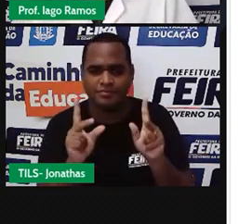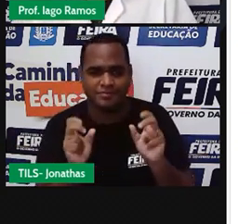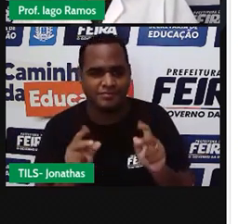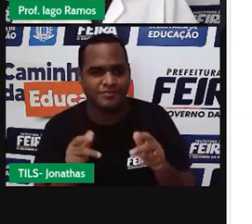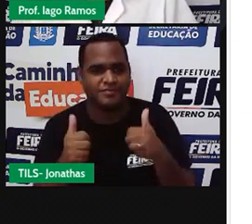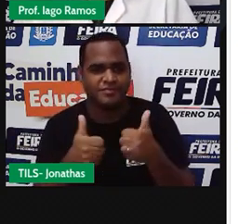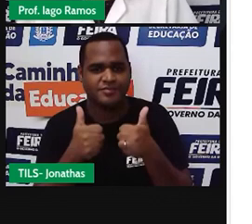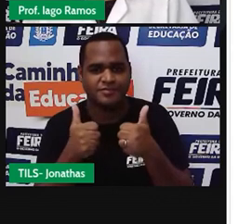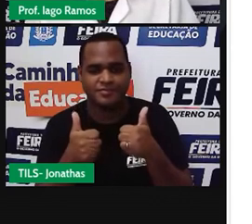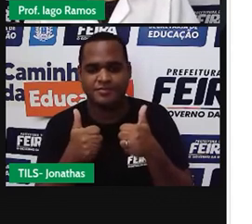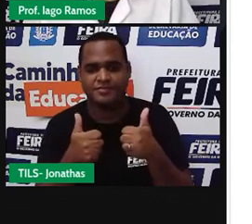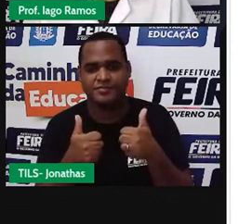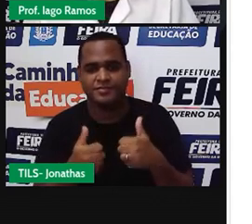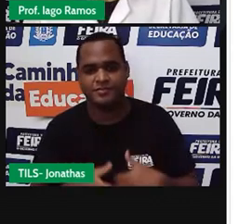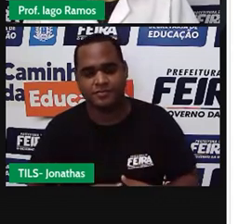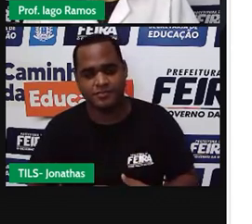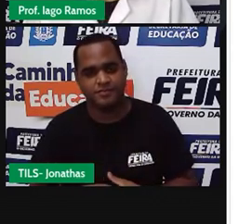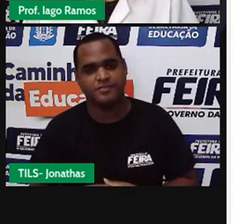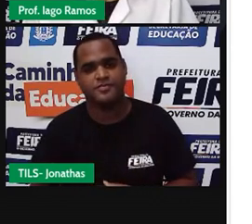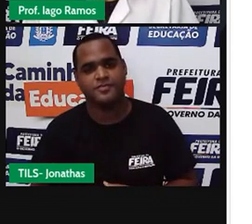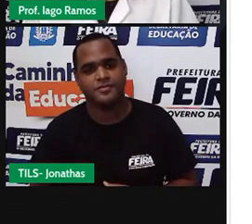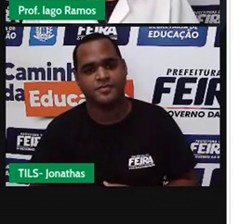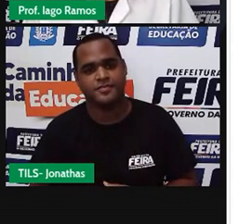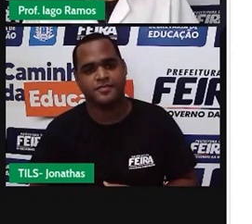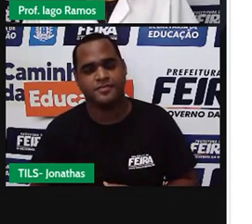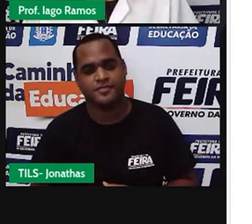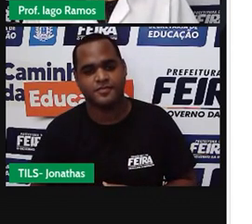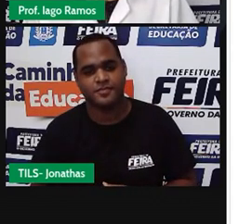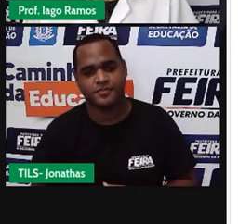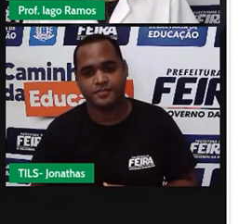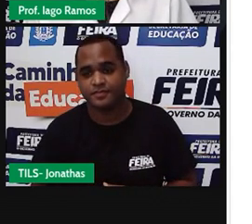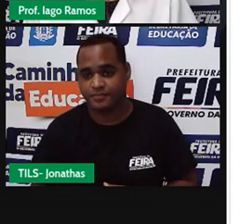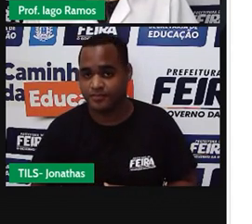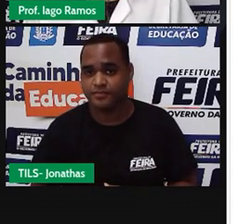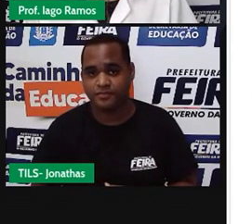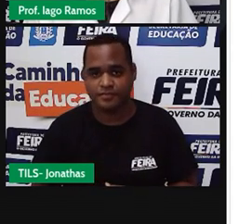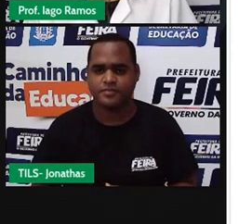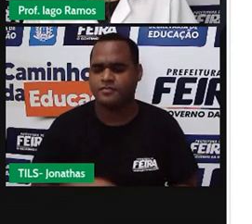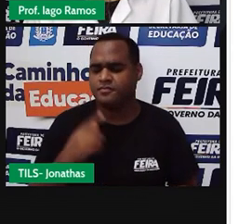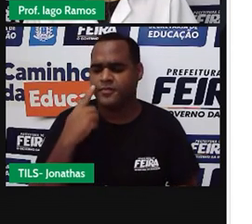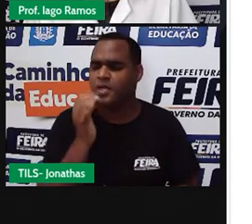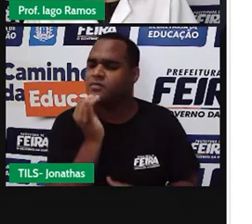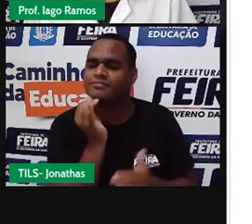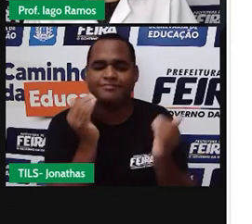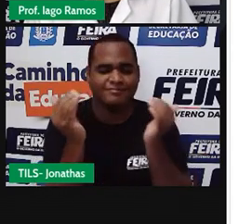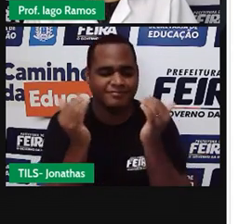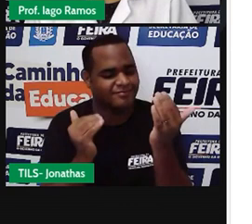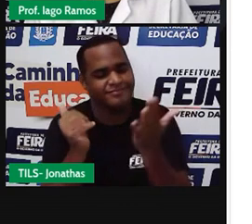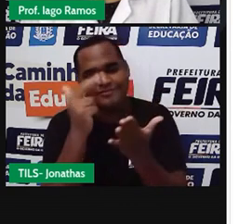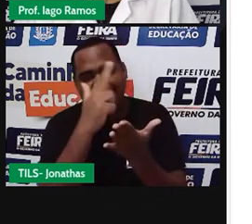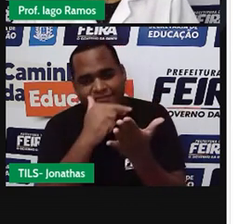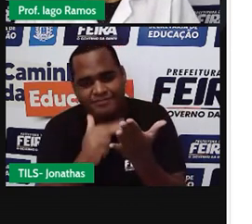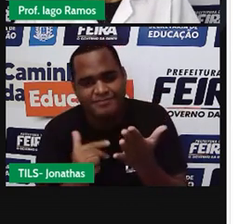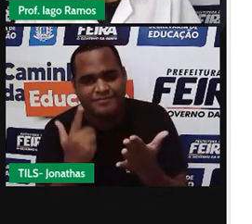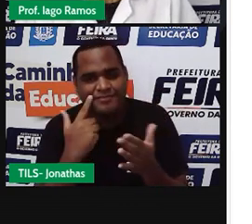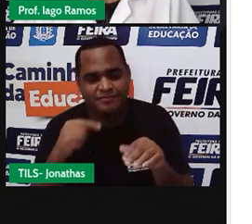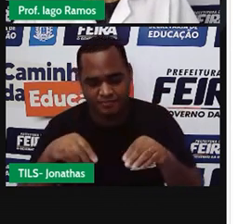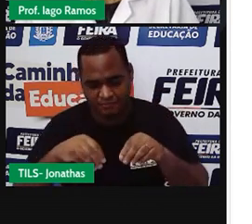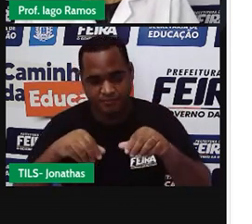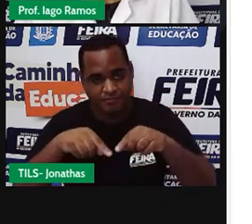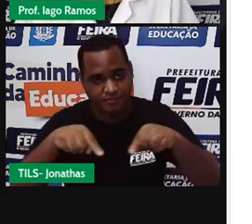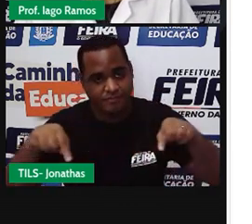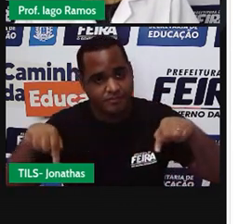como a gente fez e como a gente ilustrou aqui essa situação Zinha do terreno